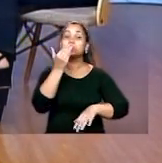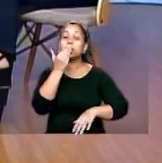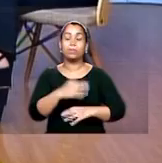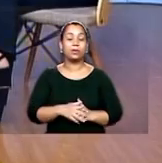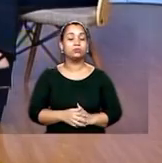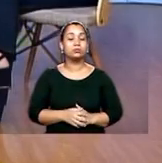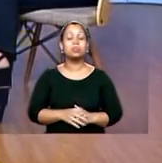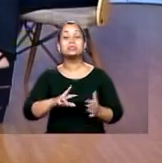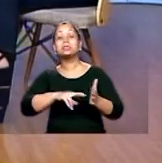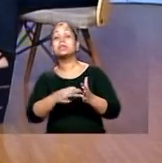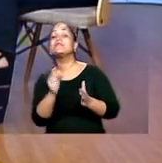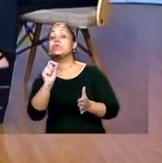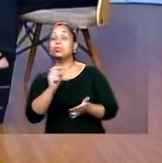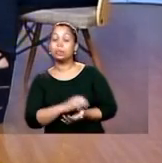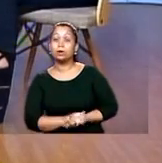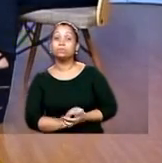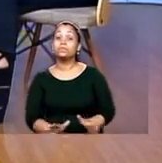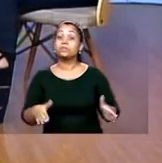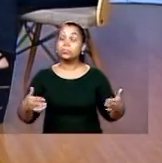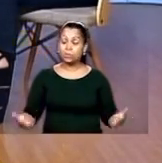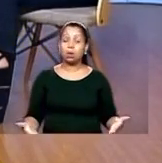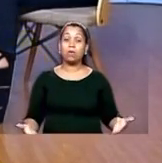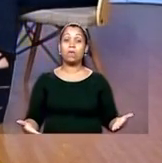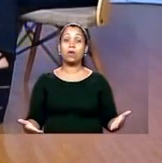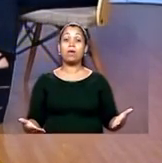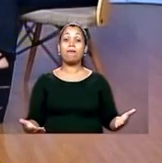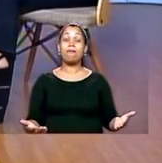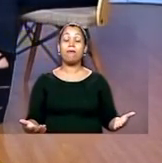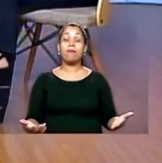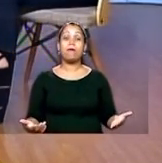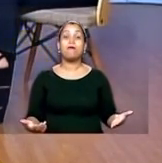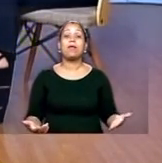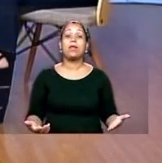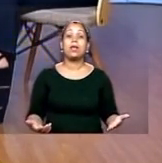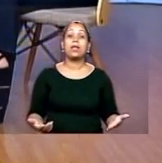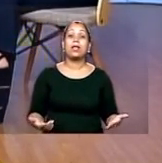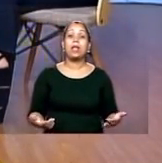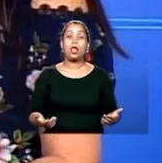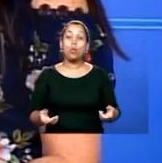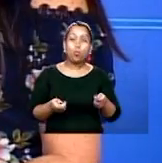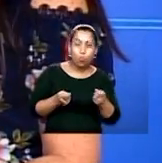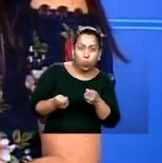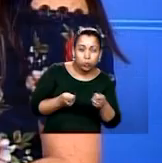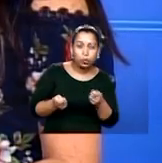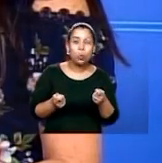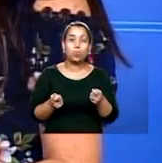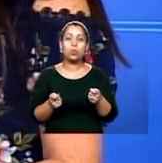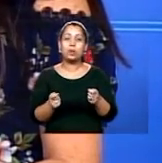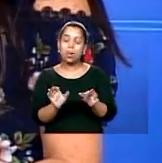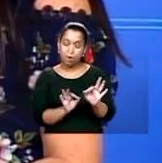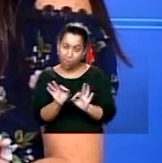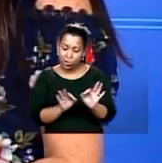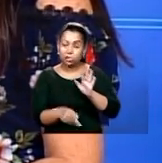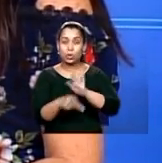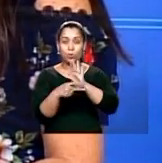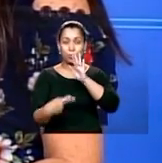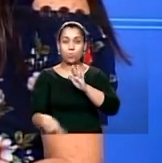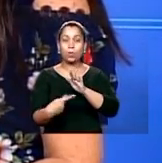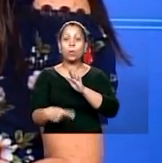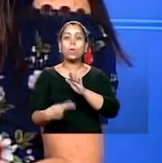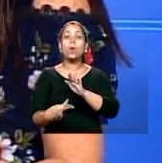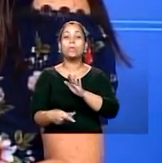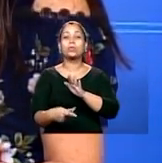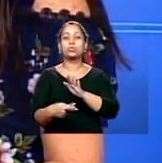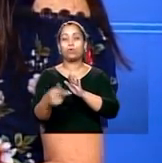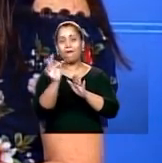para vocês? Esse é um controle, né, uma organização do Ministério da